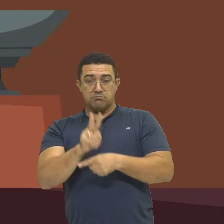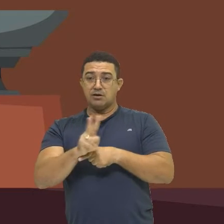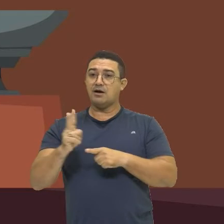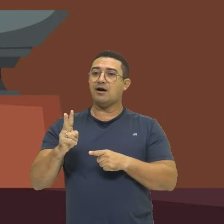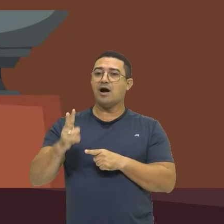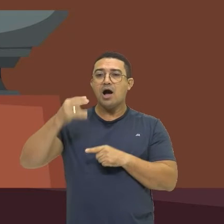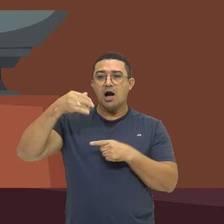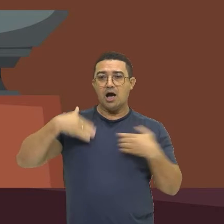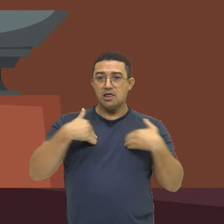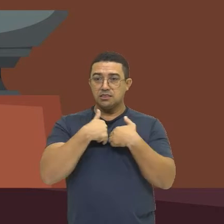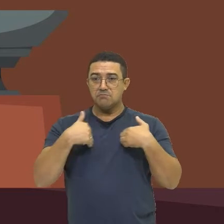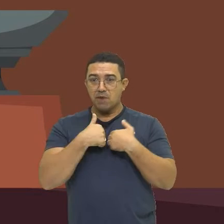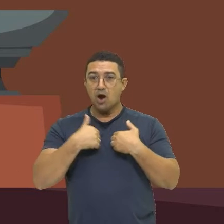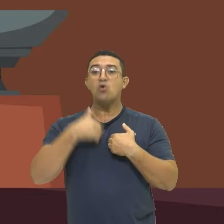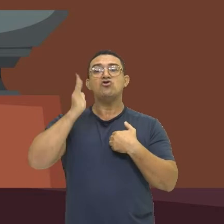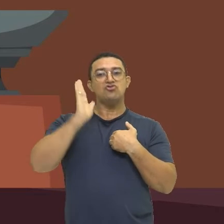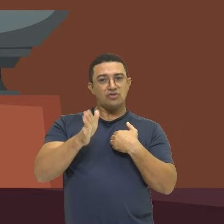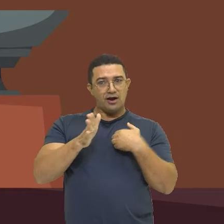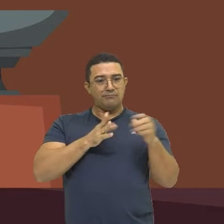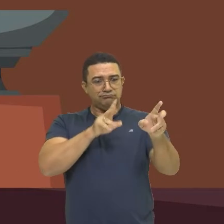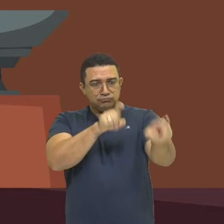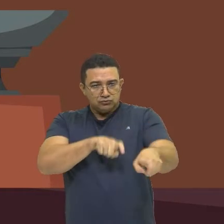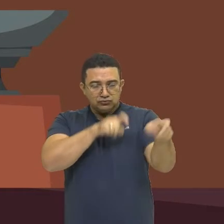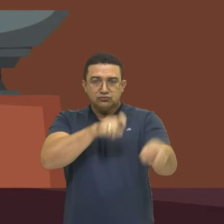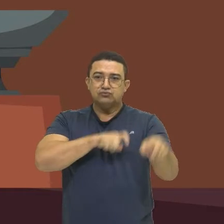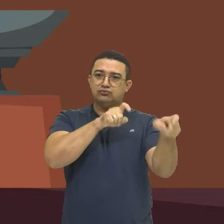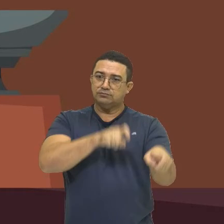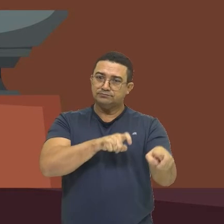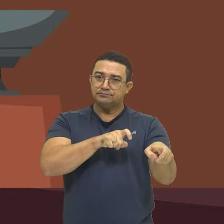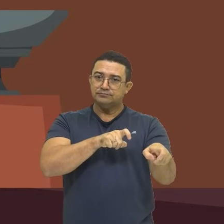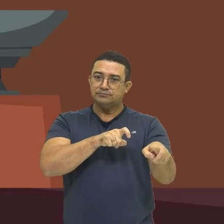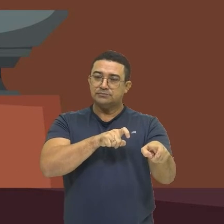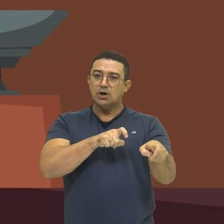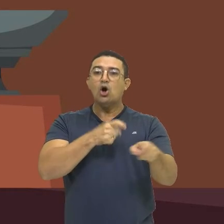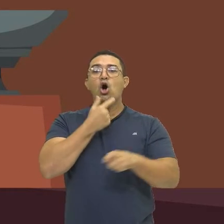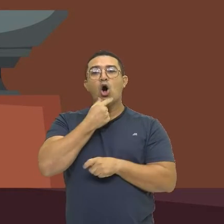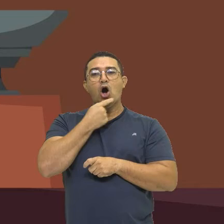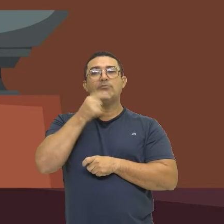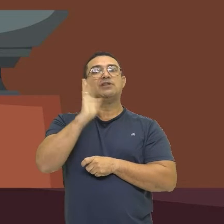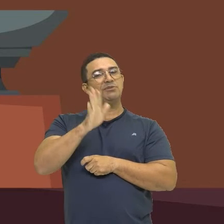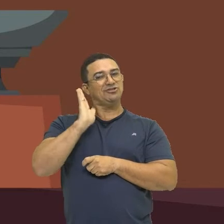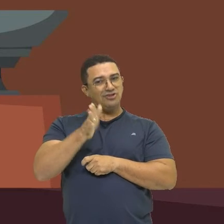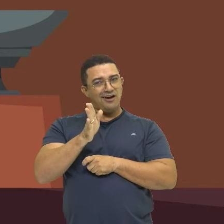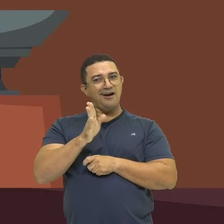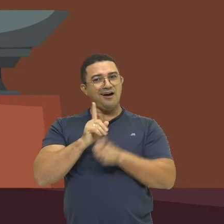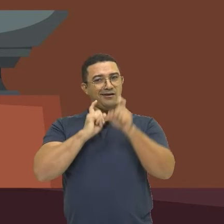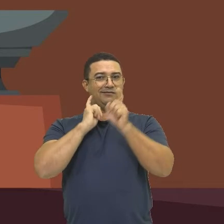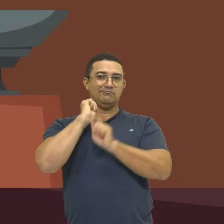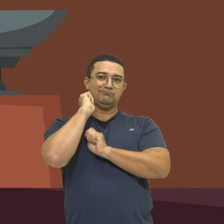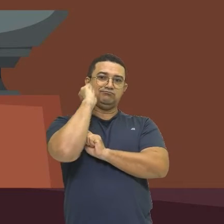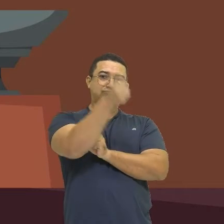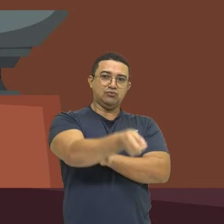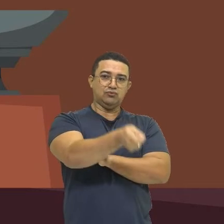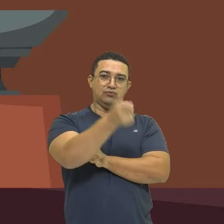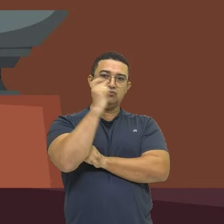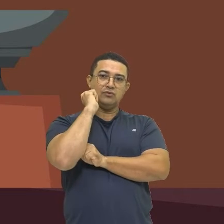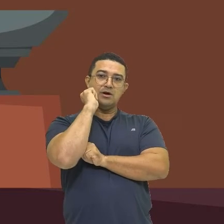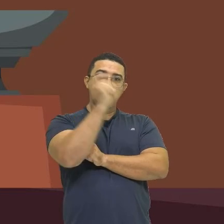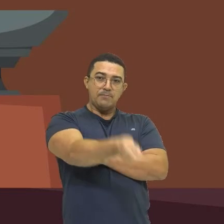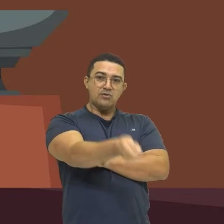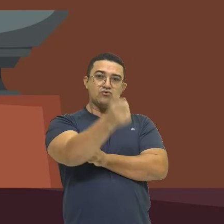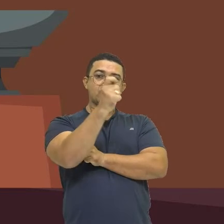ele é o quê? Um agricultor, né? Ele pesca também, ele tem uma residência